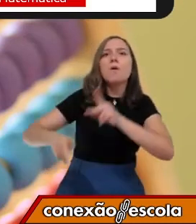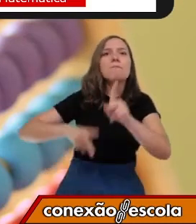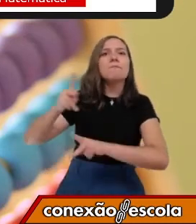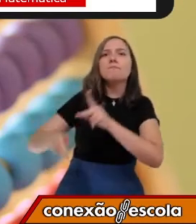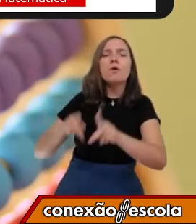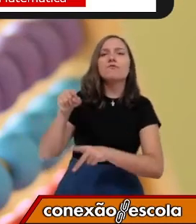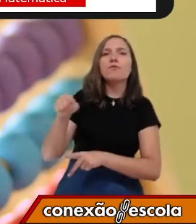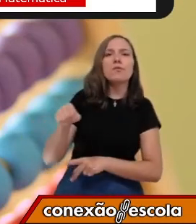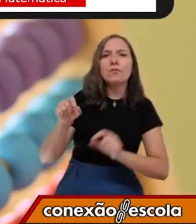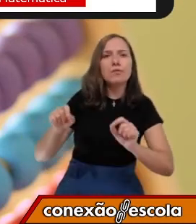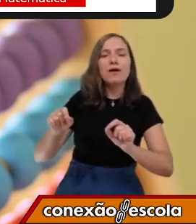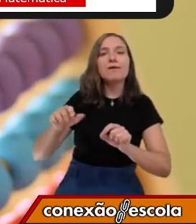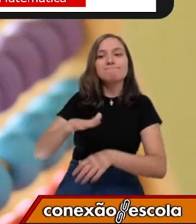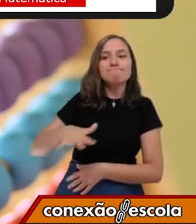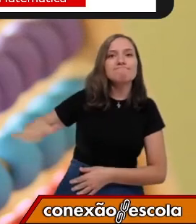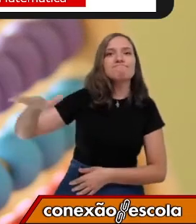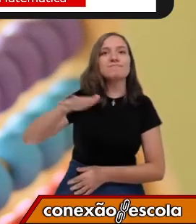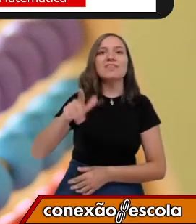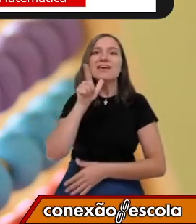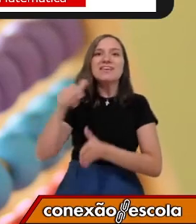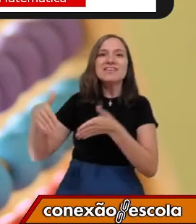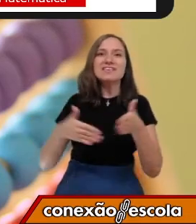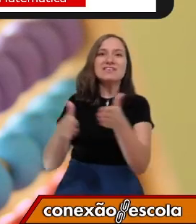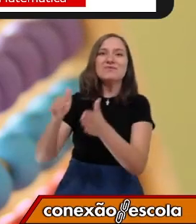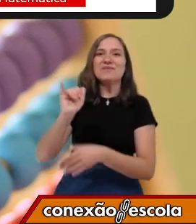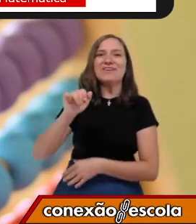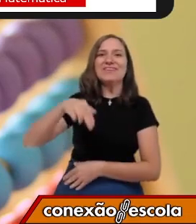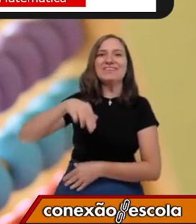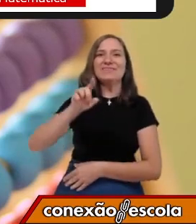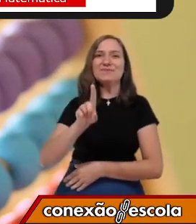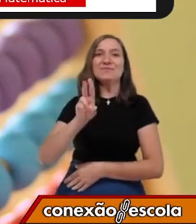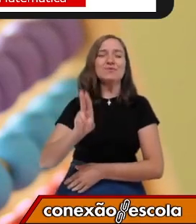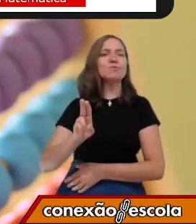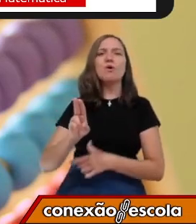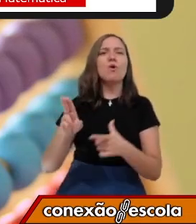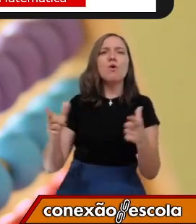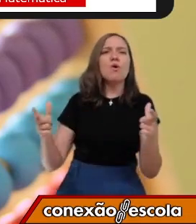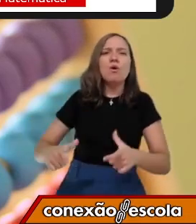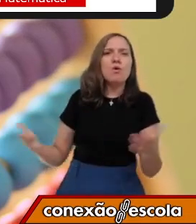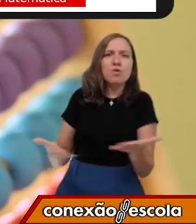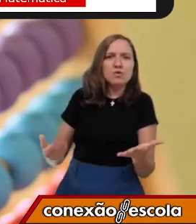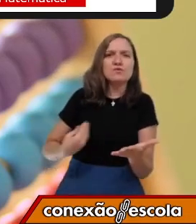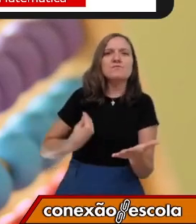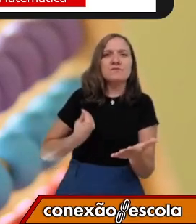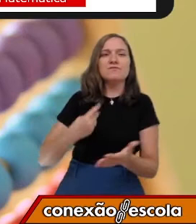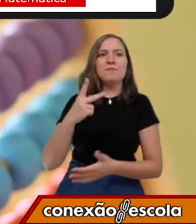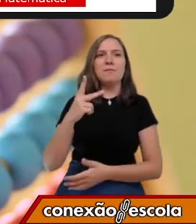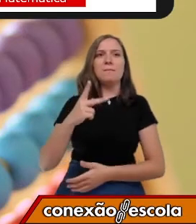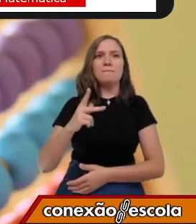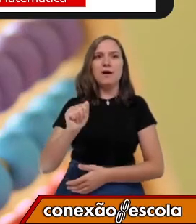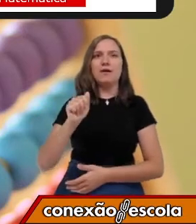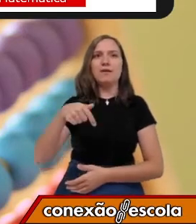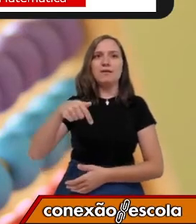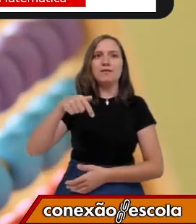os povos que habitavam a região do rio Indo, onde atualmente se localiza ali a região onde está o Paquistão. Só que